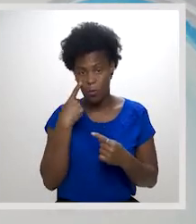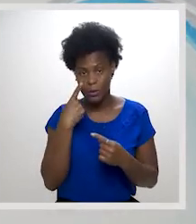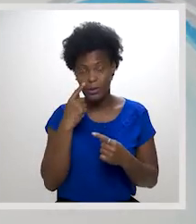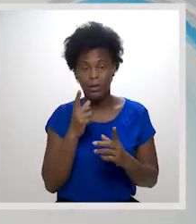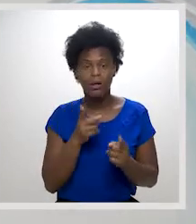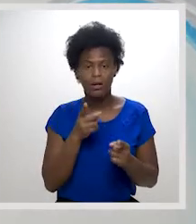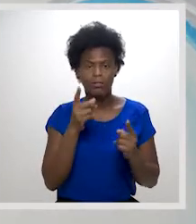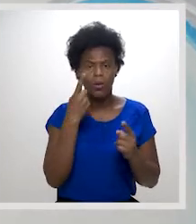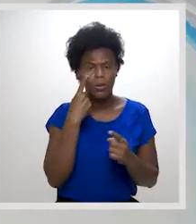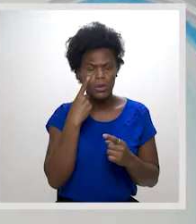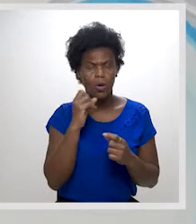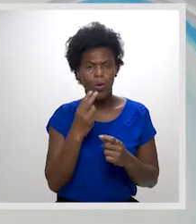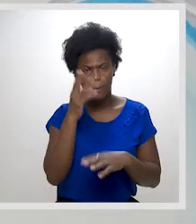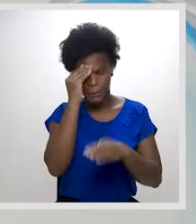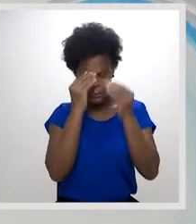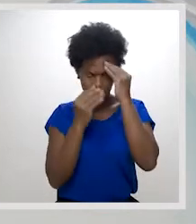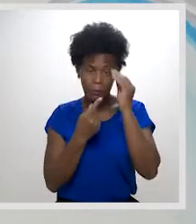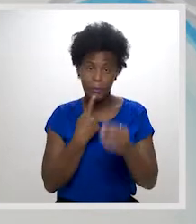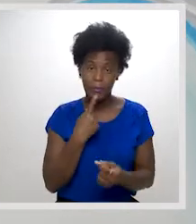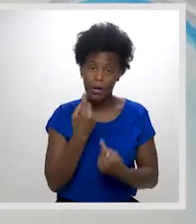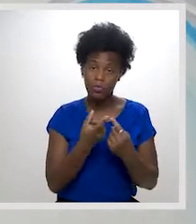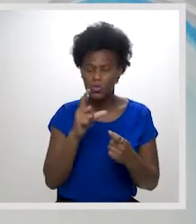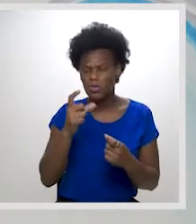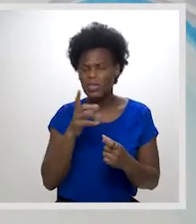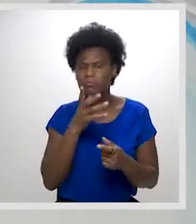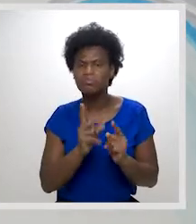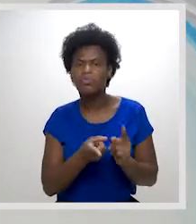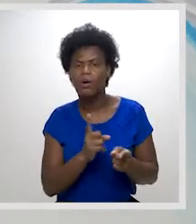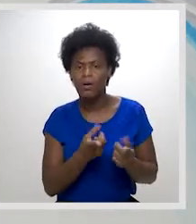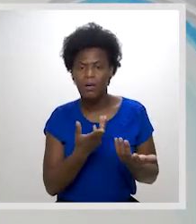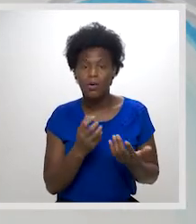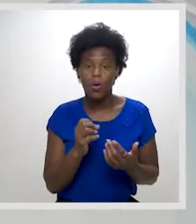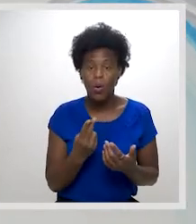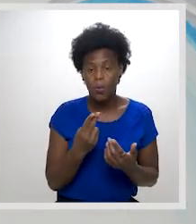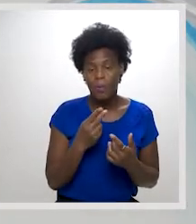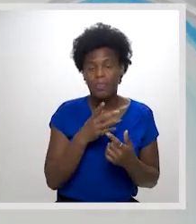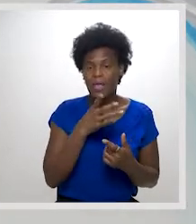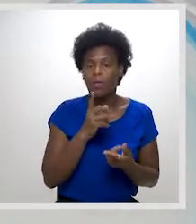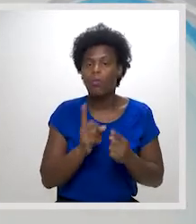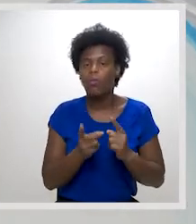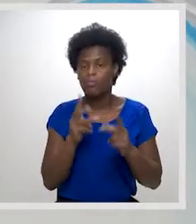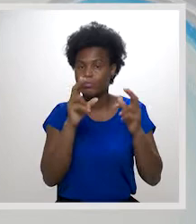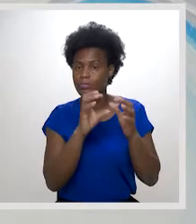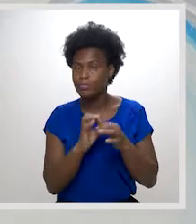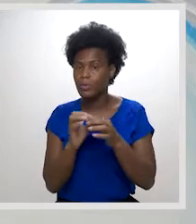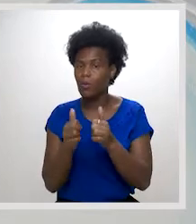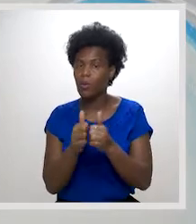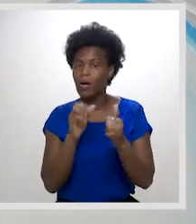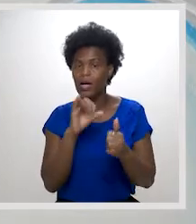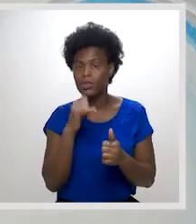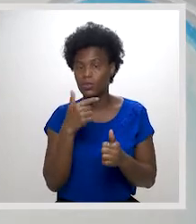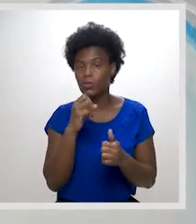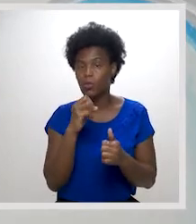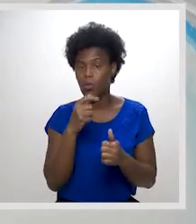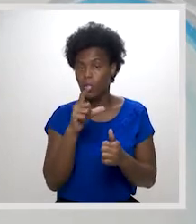é conhecer ou aprender ou compreender alguns conceitos ou definições relacionadas